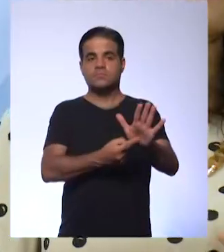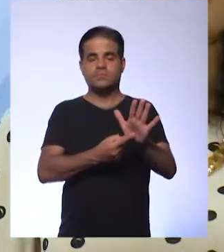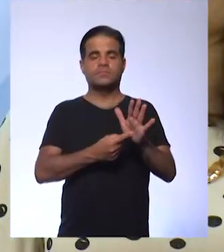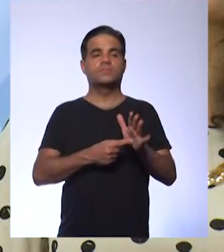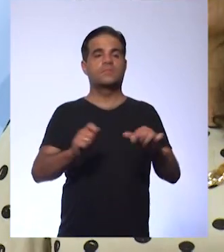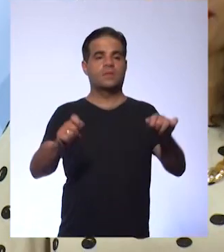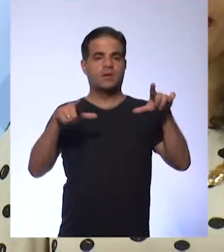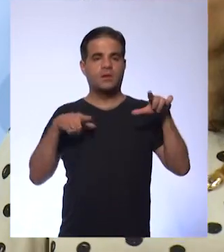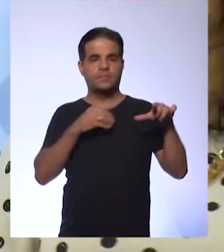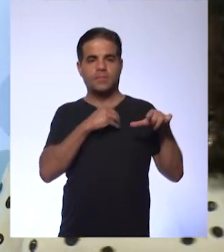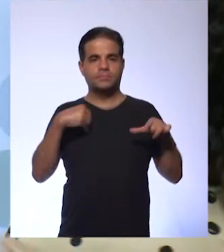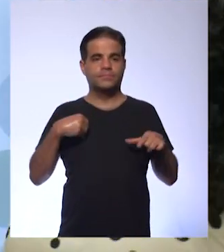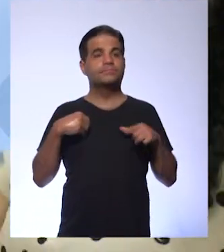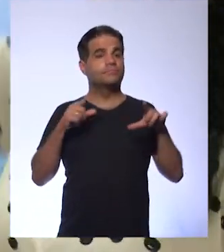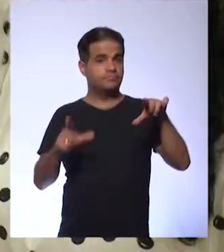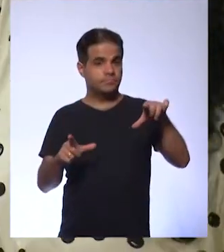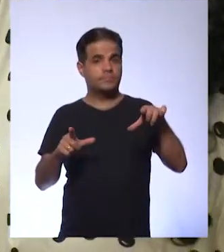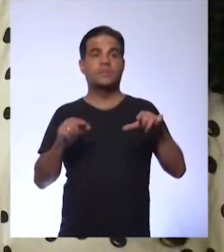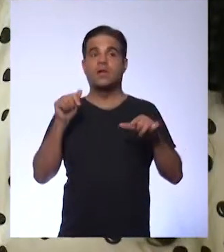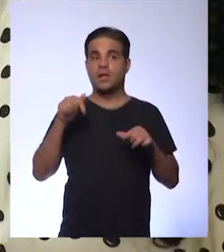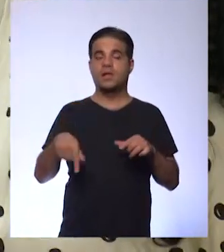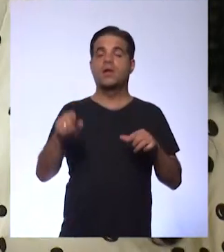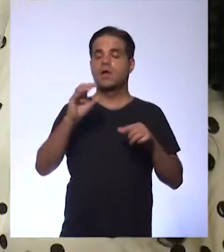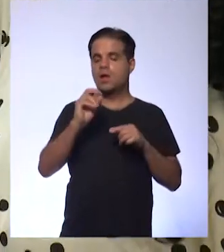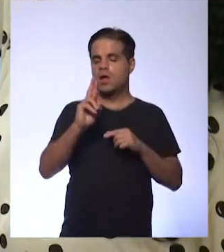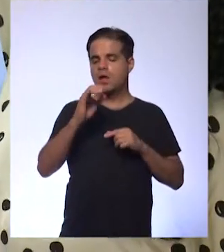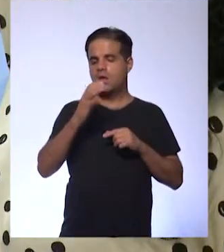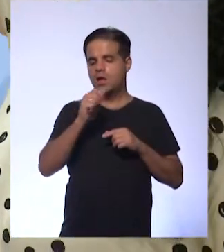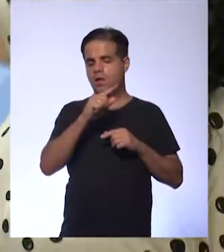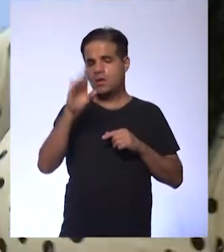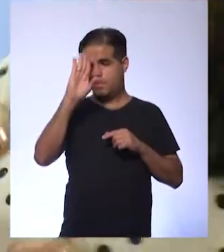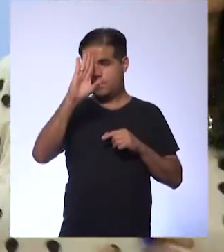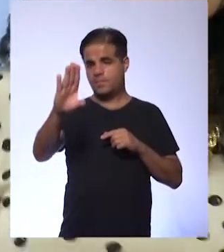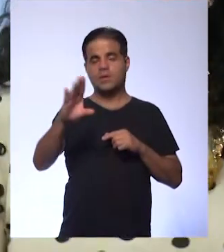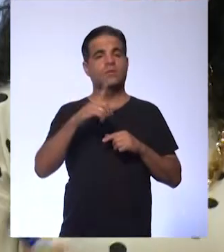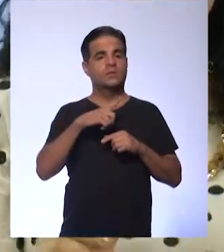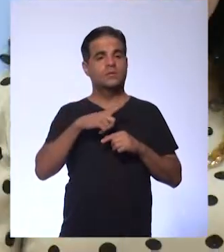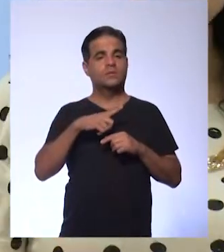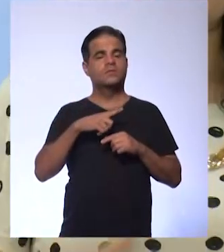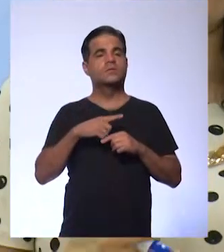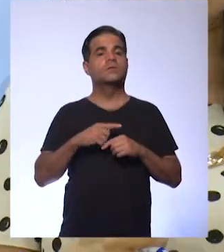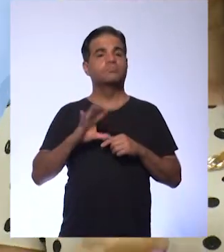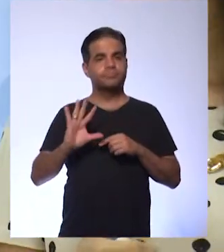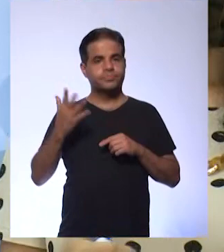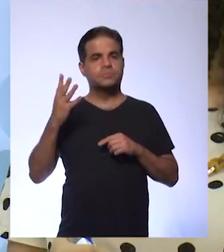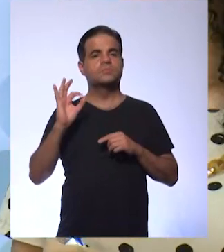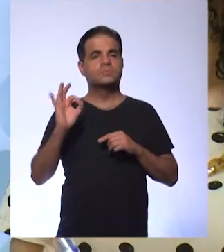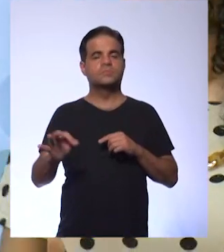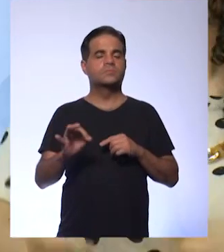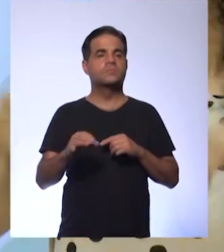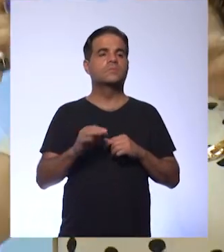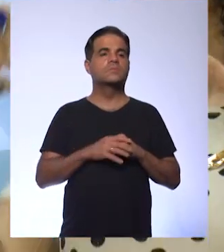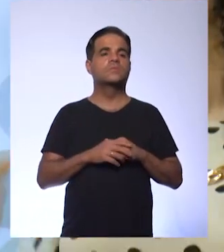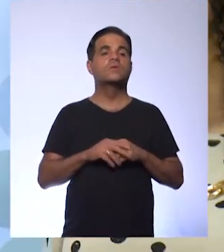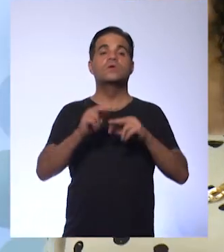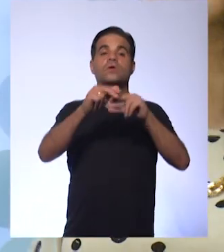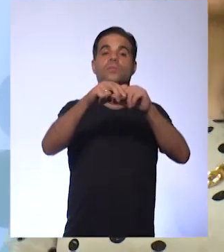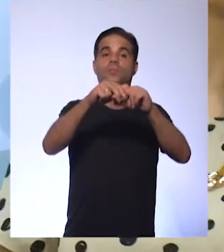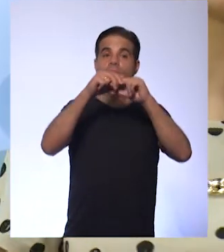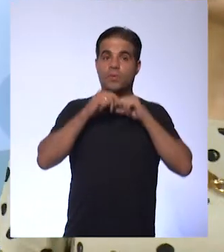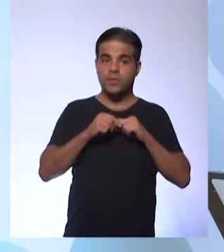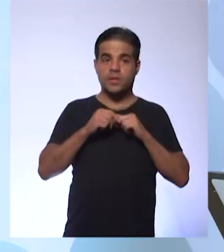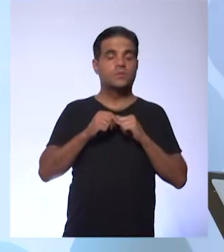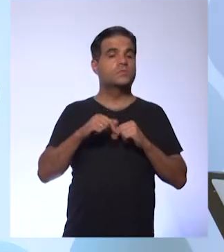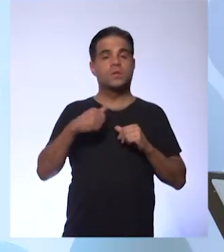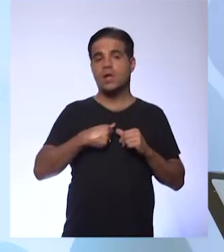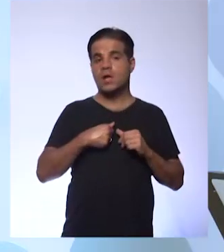um atestado médico. Aí, nessa oração principal, eu tenho aí a causa, ok? Por isso,